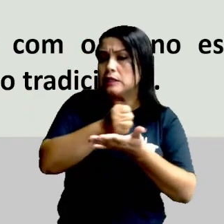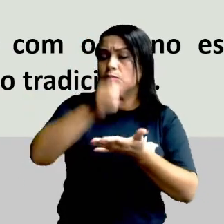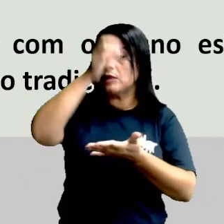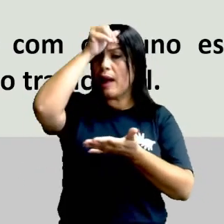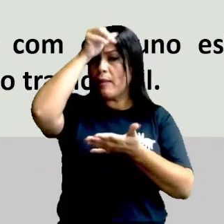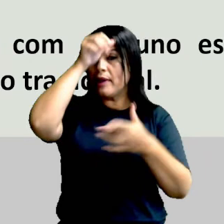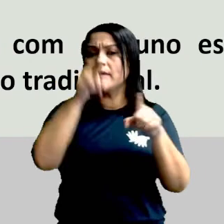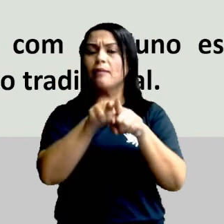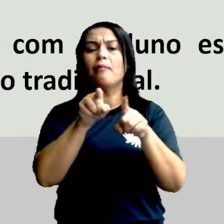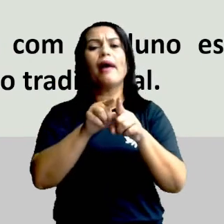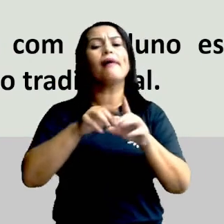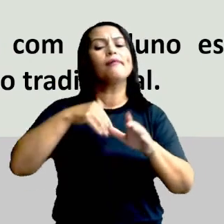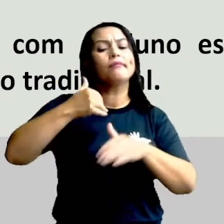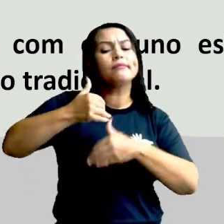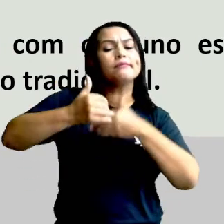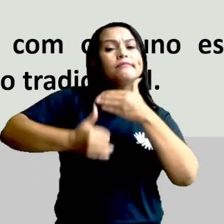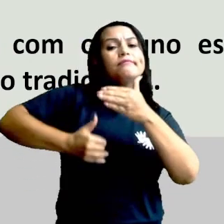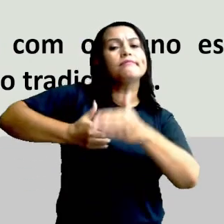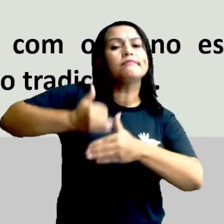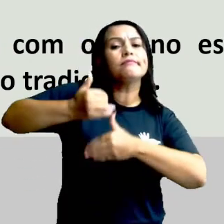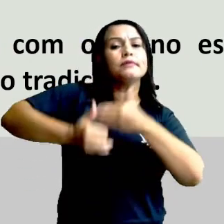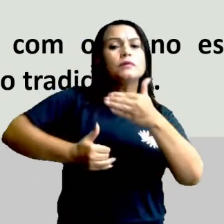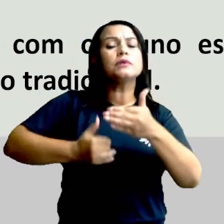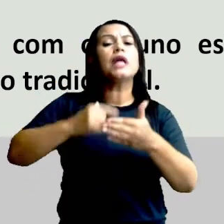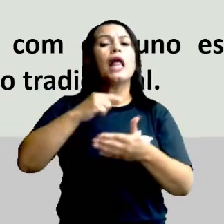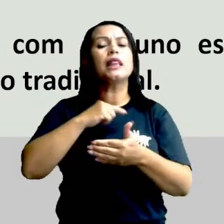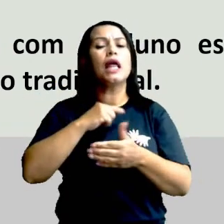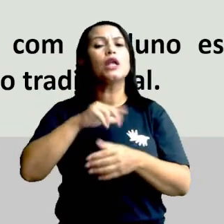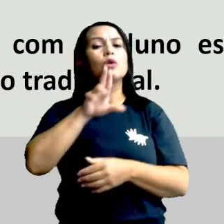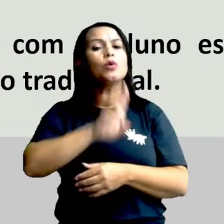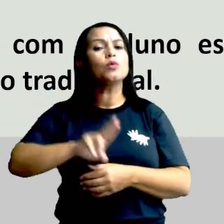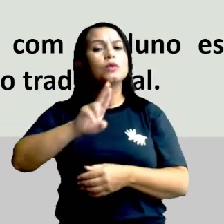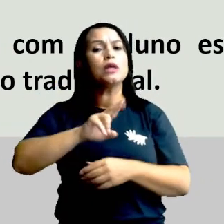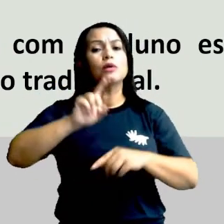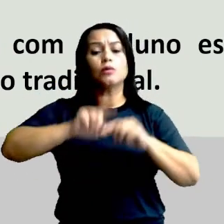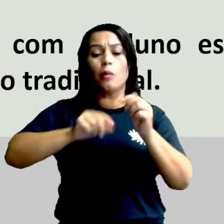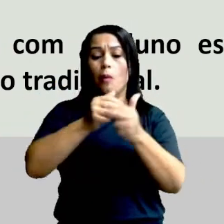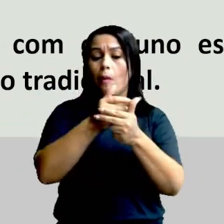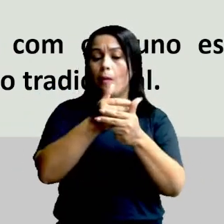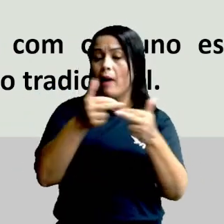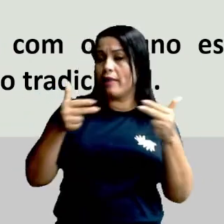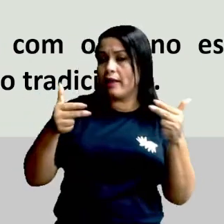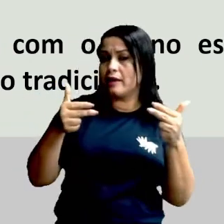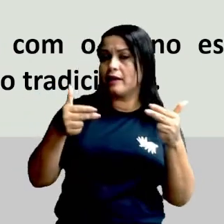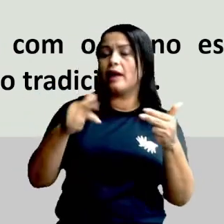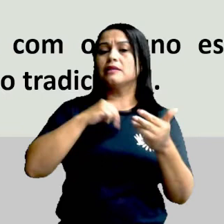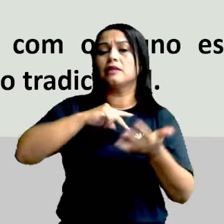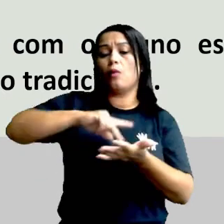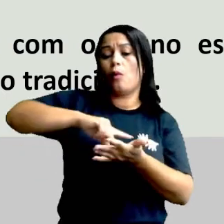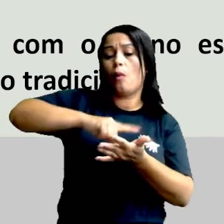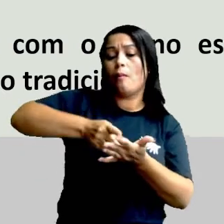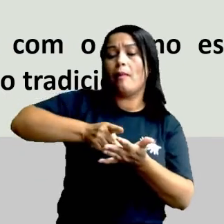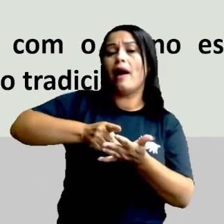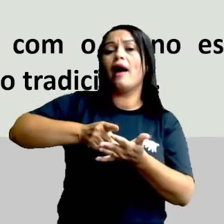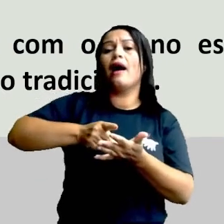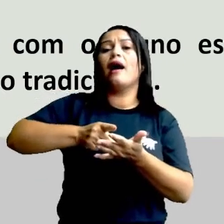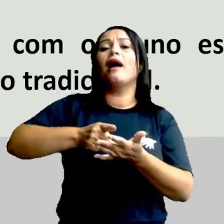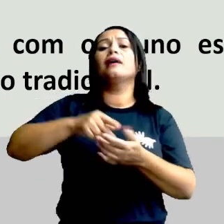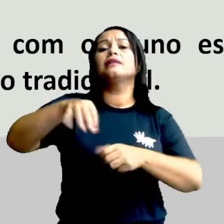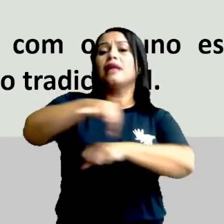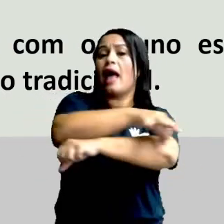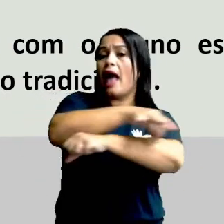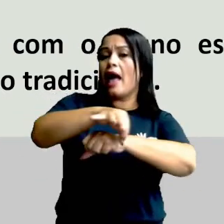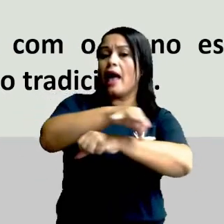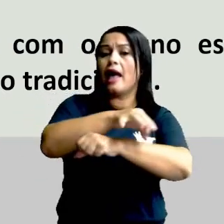a construir o exame luz usando os nossos materiais na isso o compasso a régua o